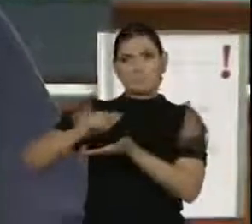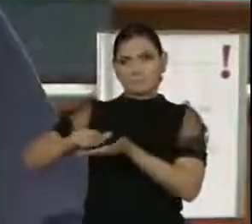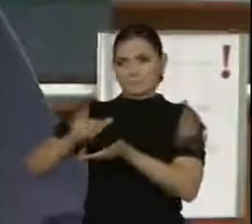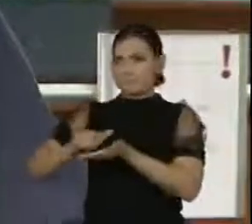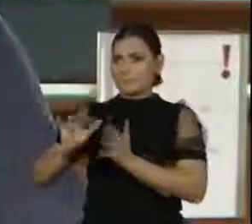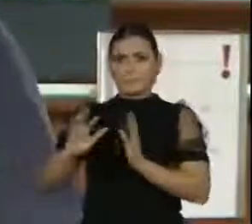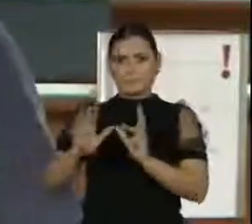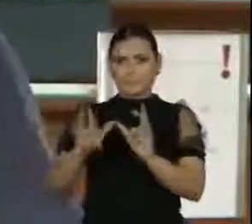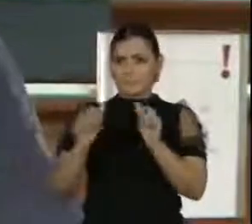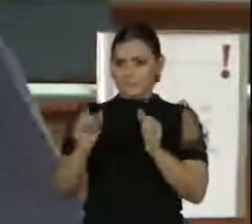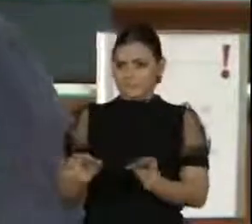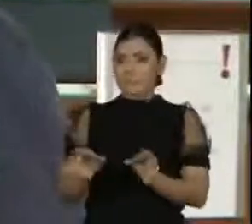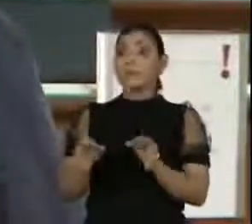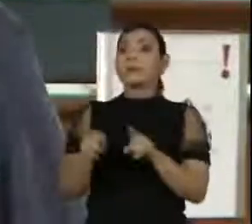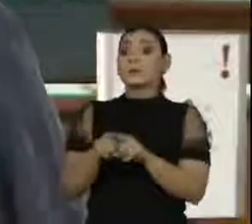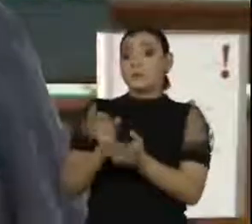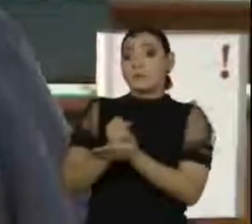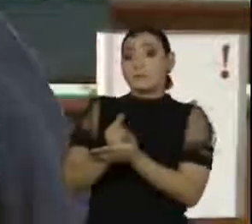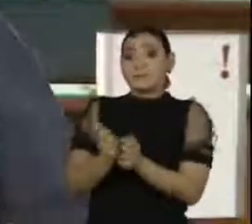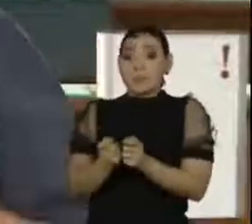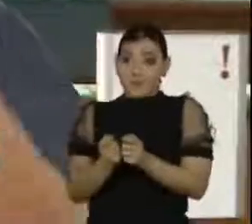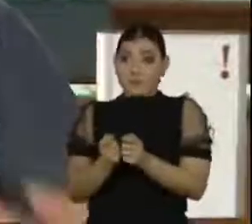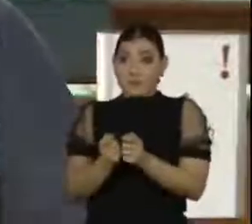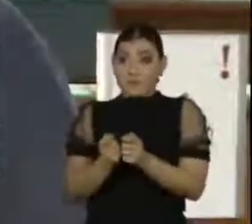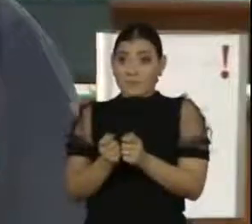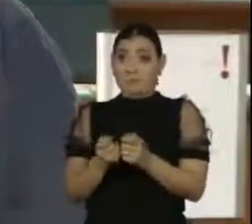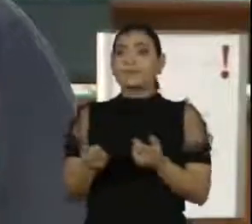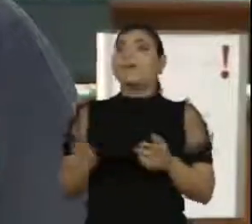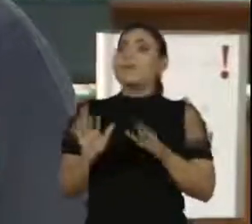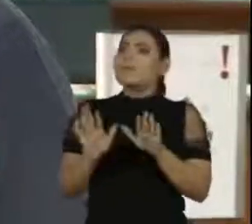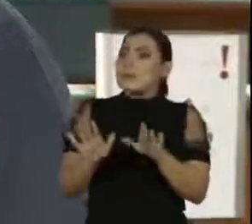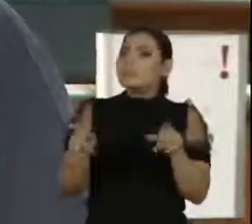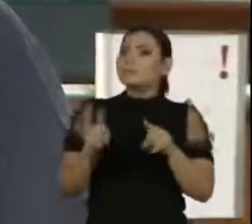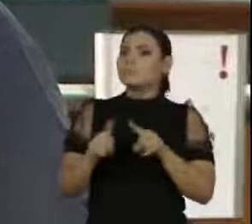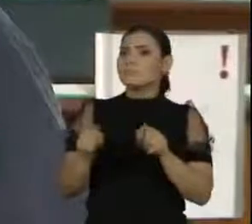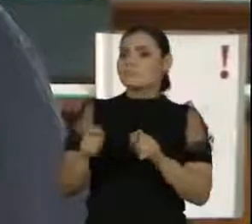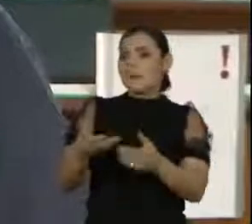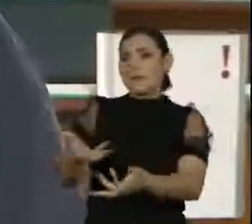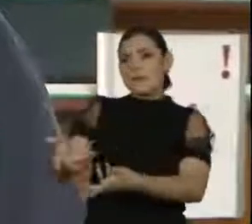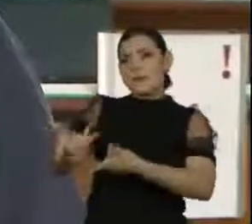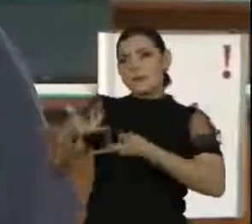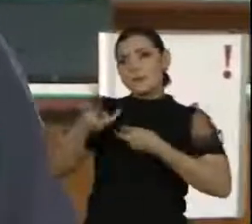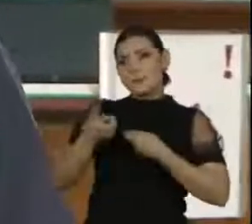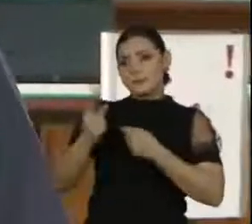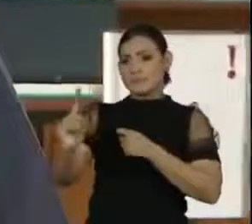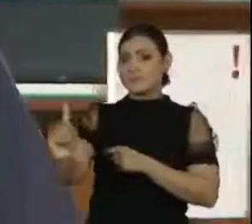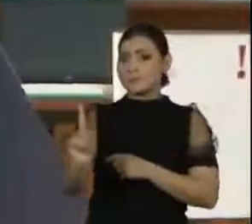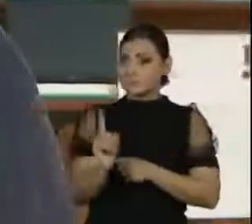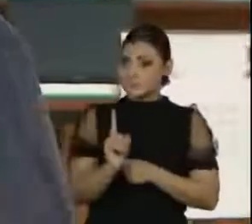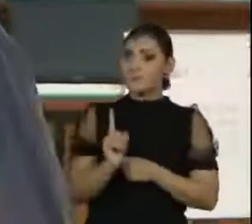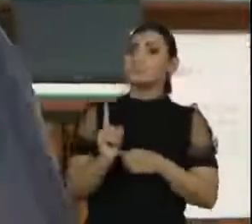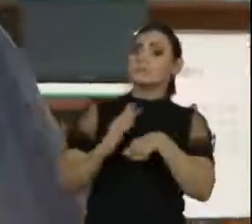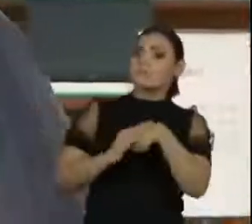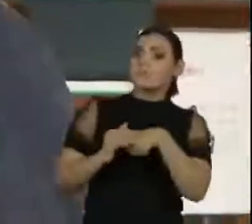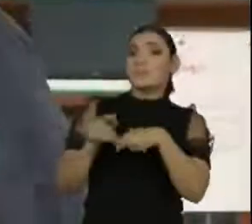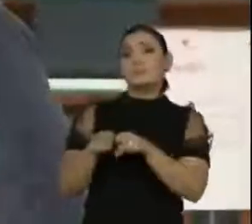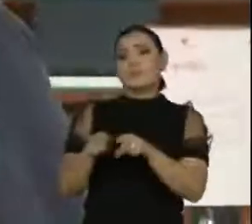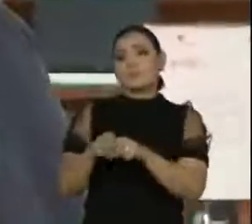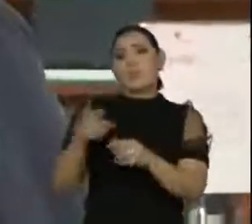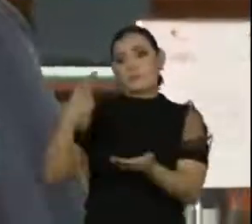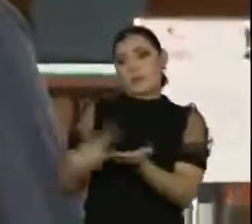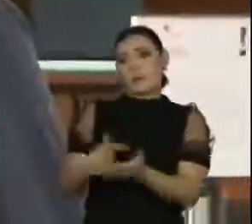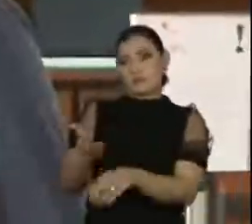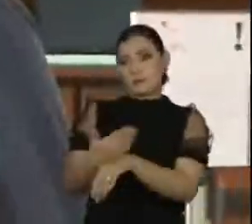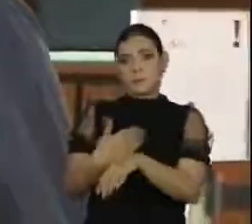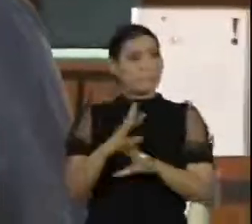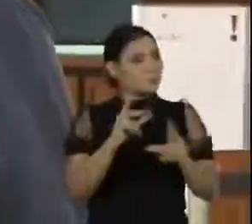evidentemente né e aos games né E o nosso serviço de acolhimento tá funcionando também com agendamento né todos os